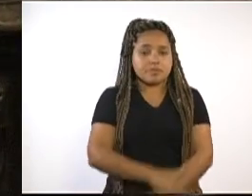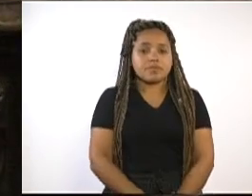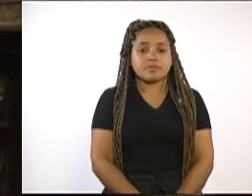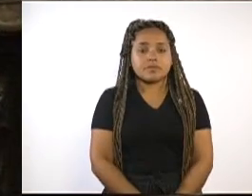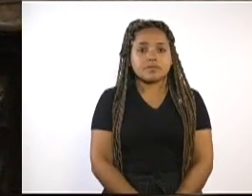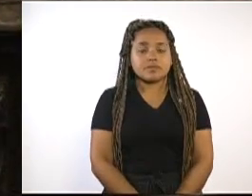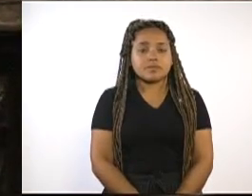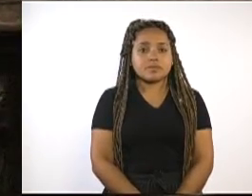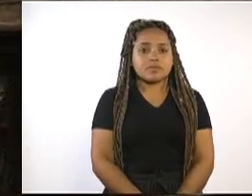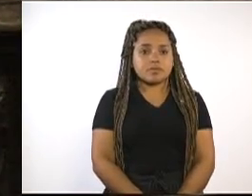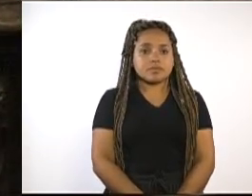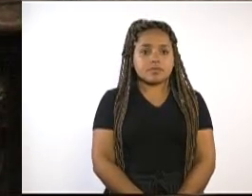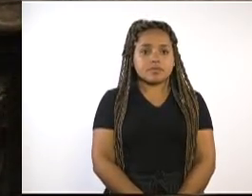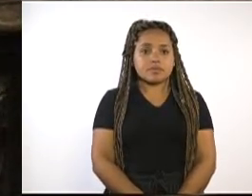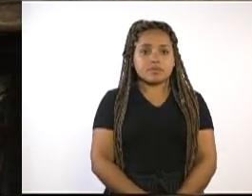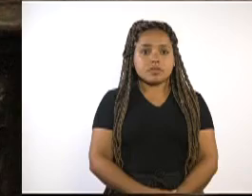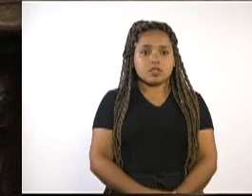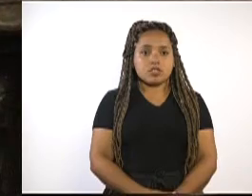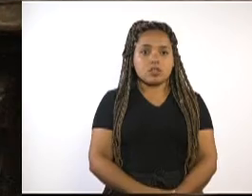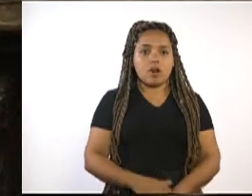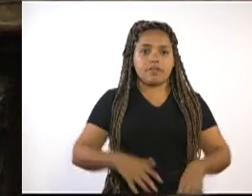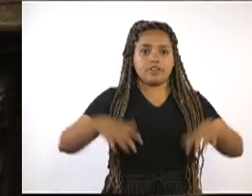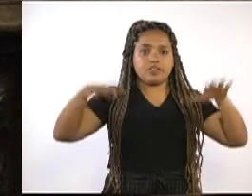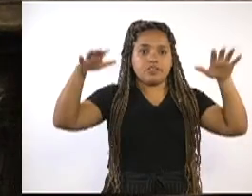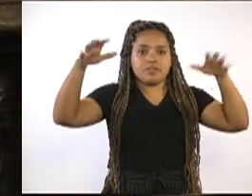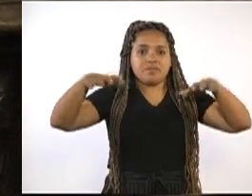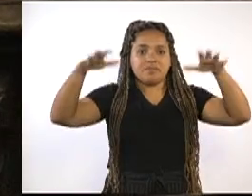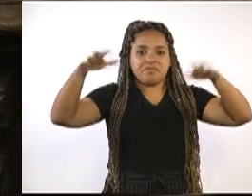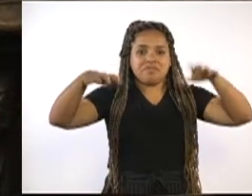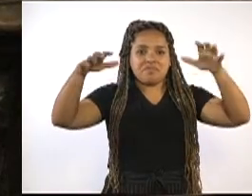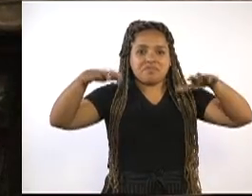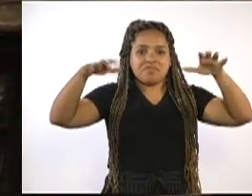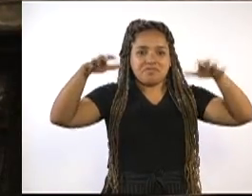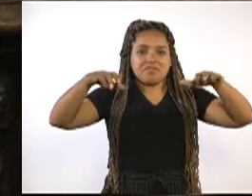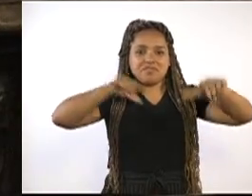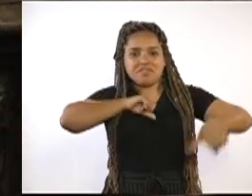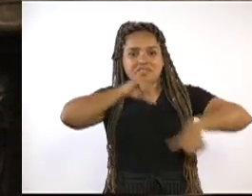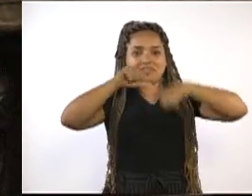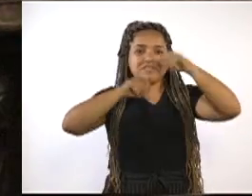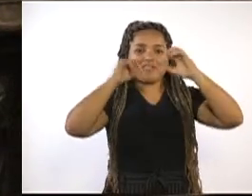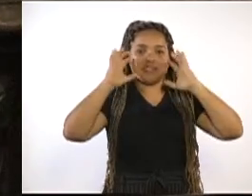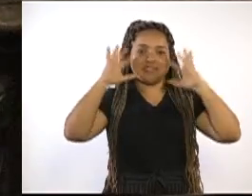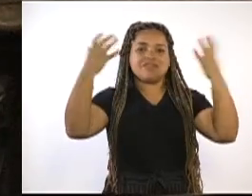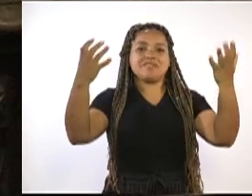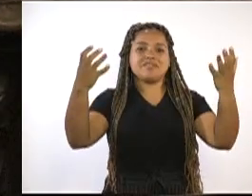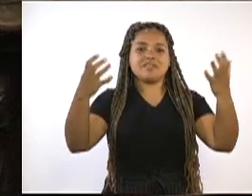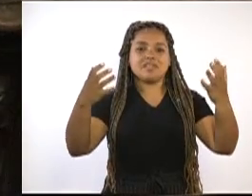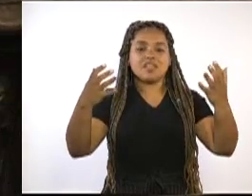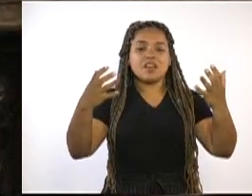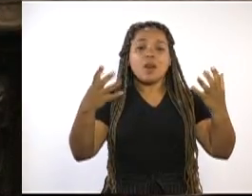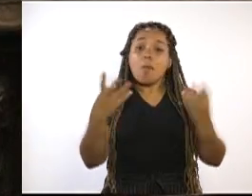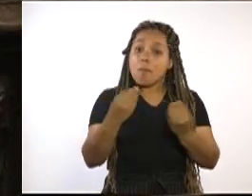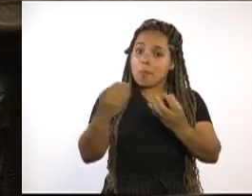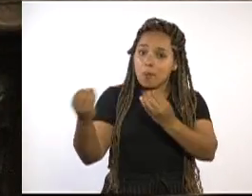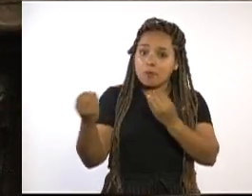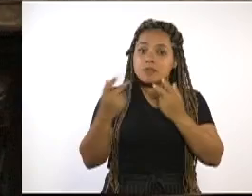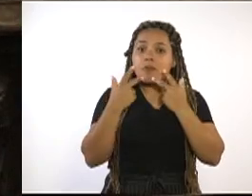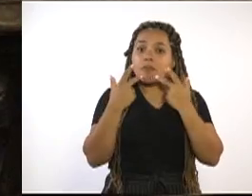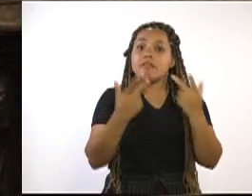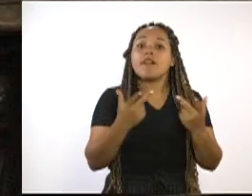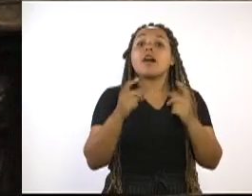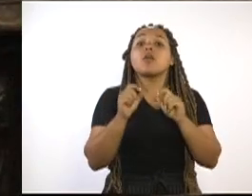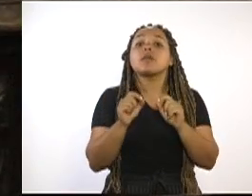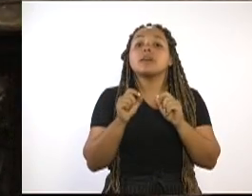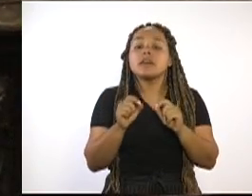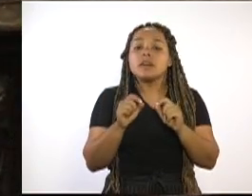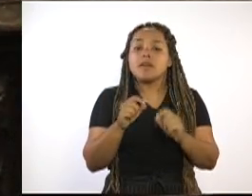na questão das chuvas, da mudança climática. Muito se tem falado,